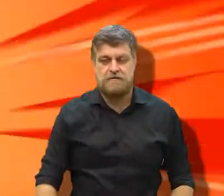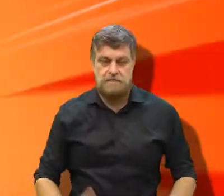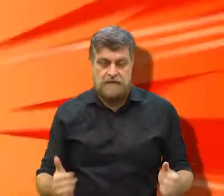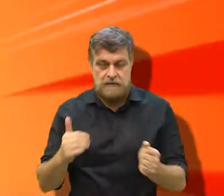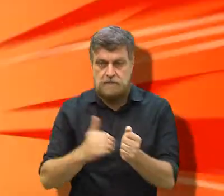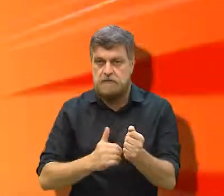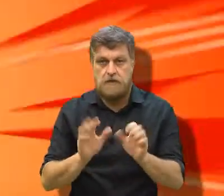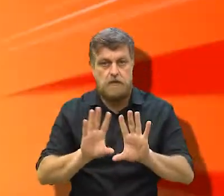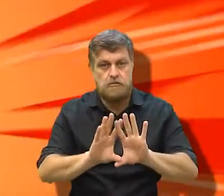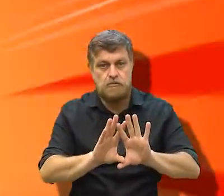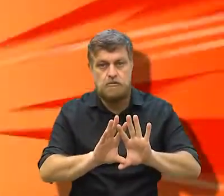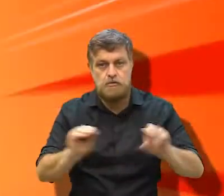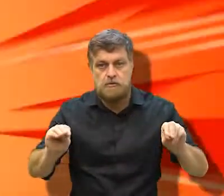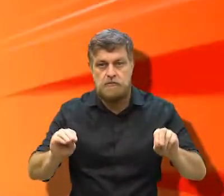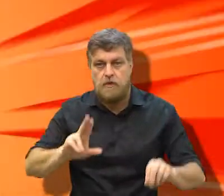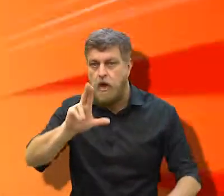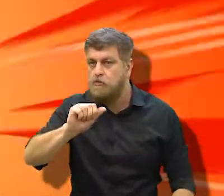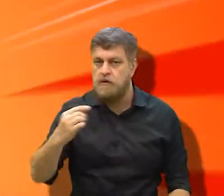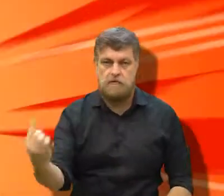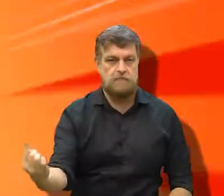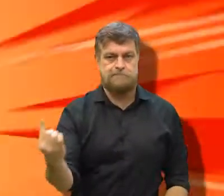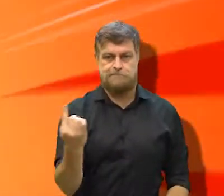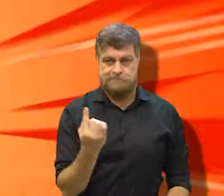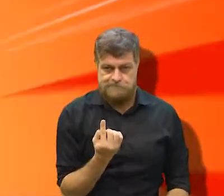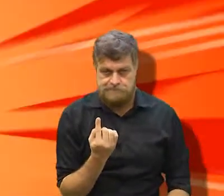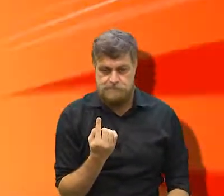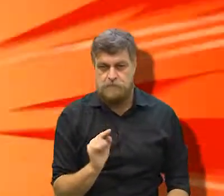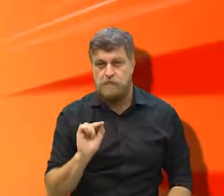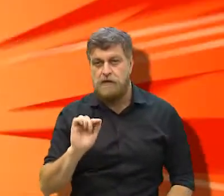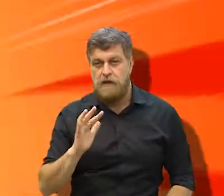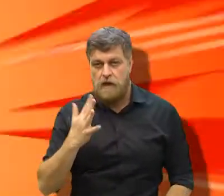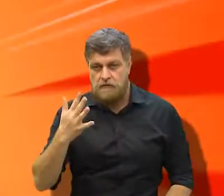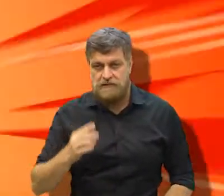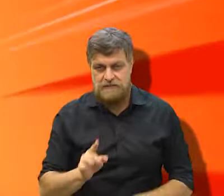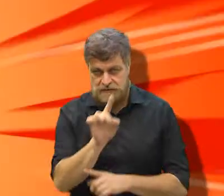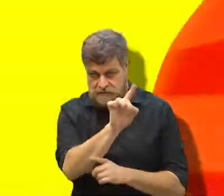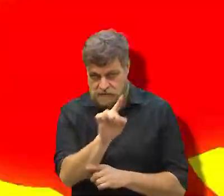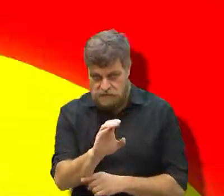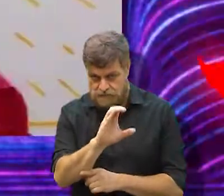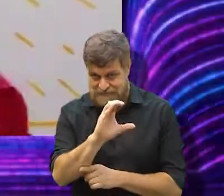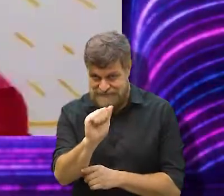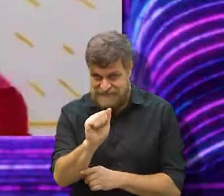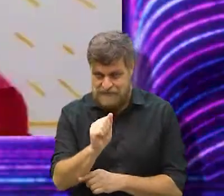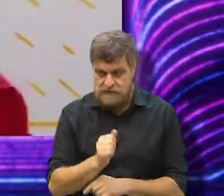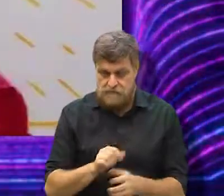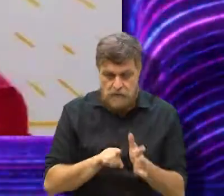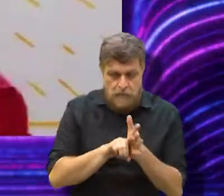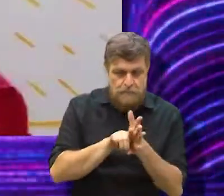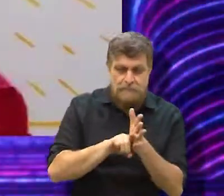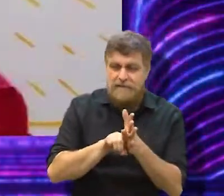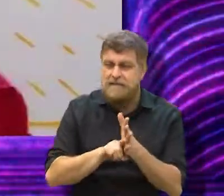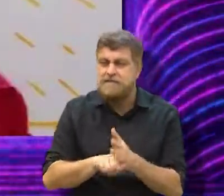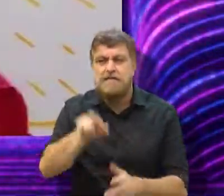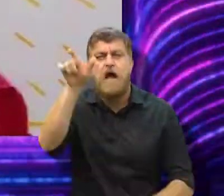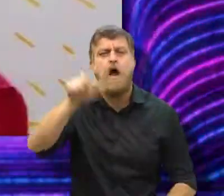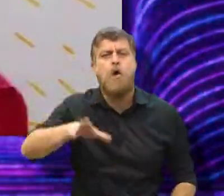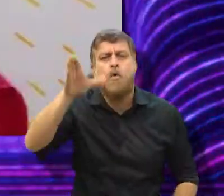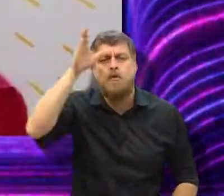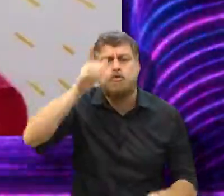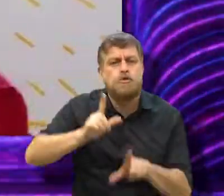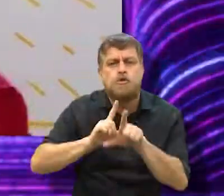desapareceu misteriosamente e nunca mais voltou. Aí, a partir daí, ele vai ter que descobrir onde é que está o tio, por que